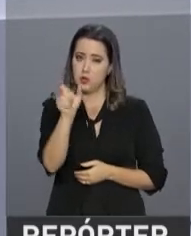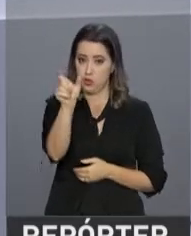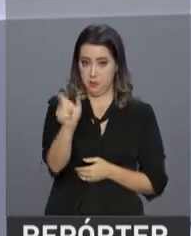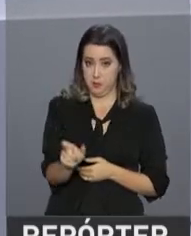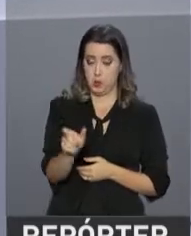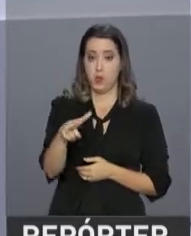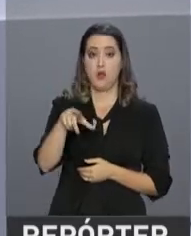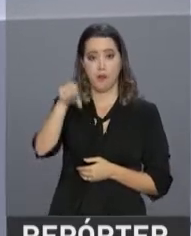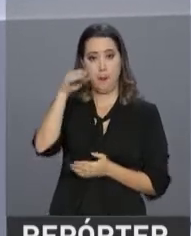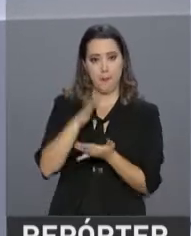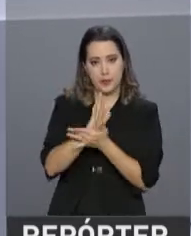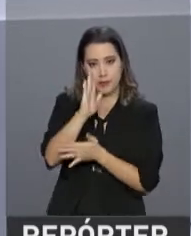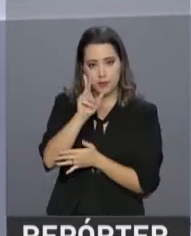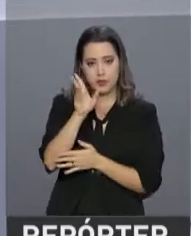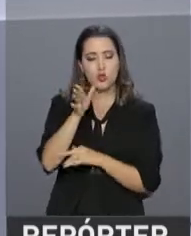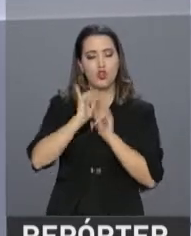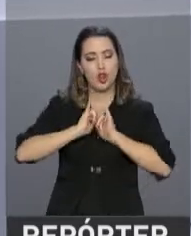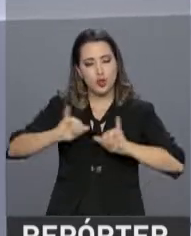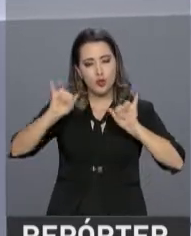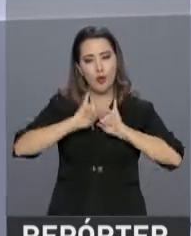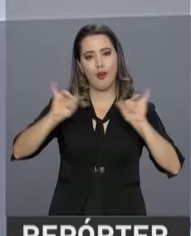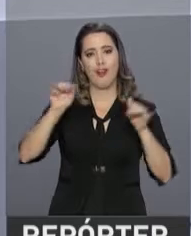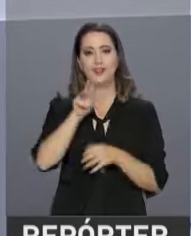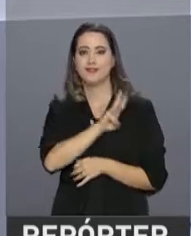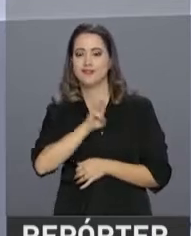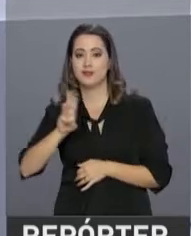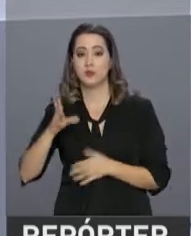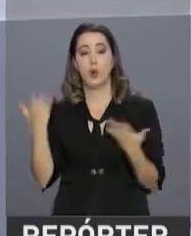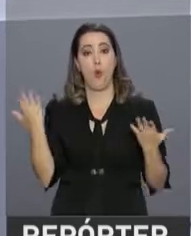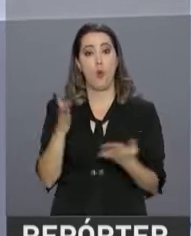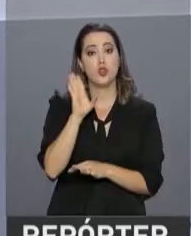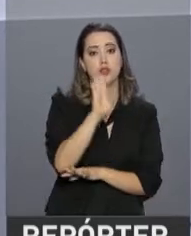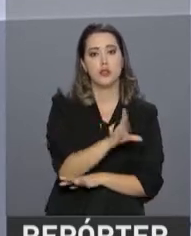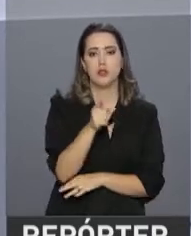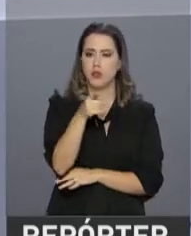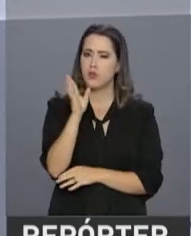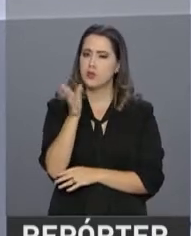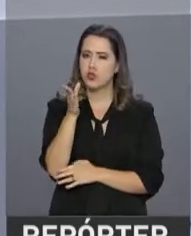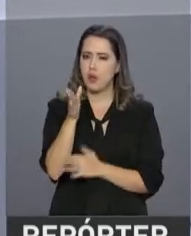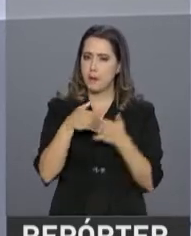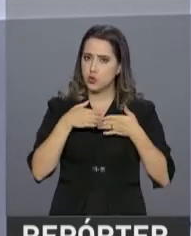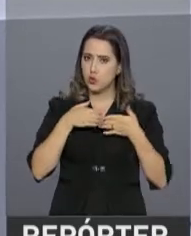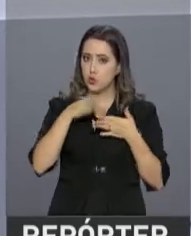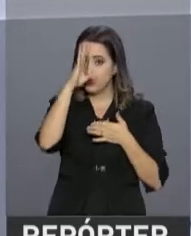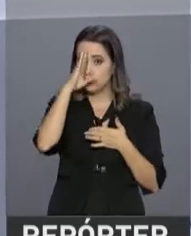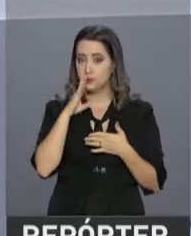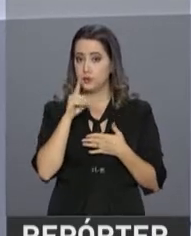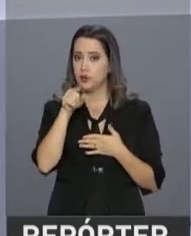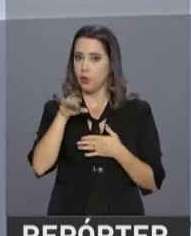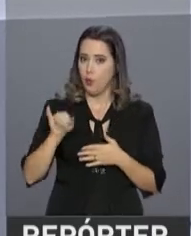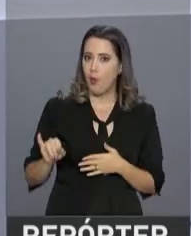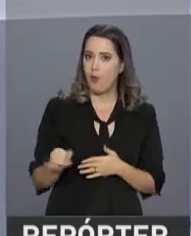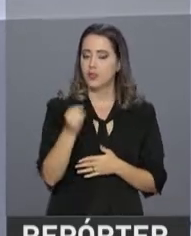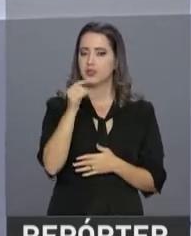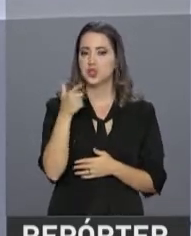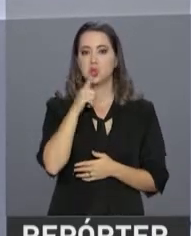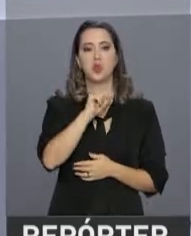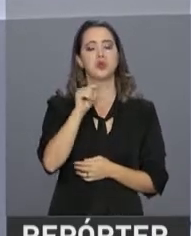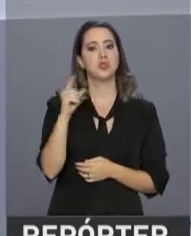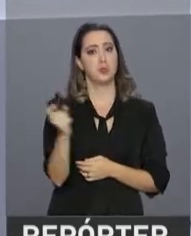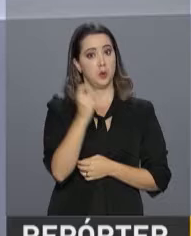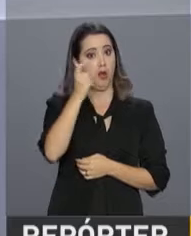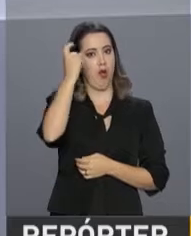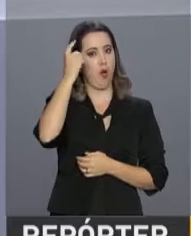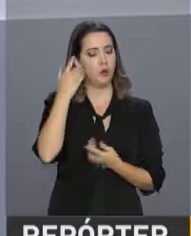quem teve o pedido aprovado foi divulgada nesta tarde. E se você fez essa solicitação, a chance de ter conseguido é